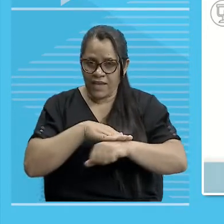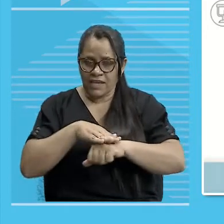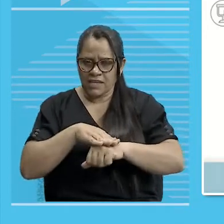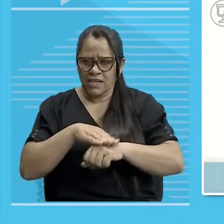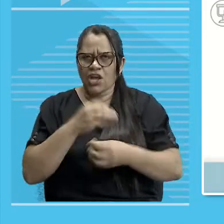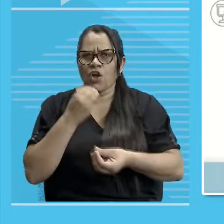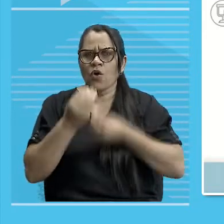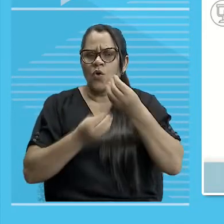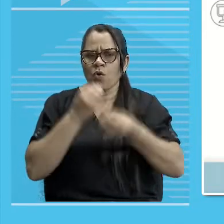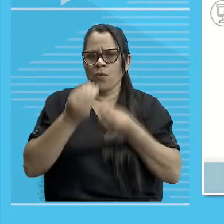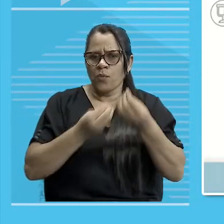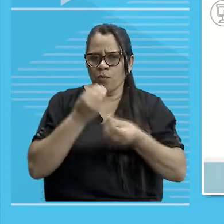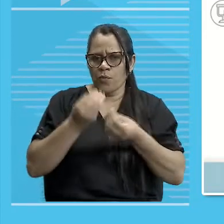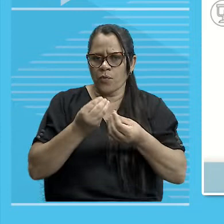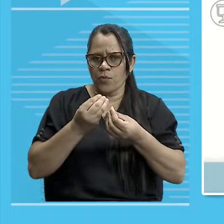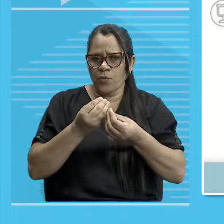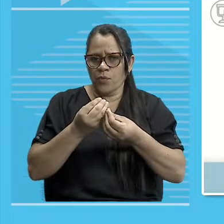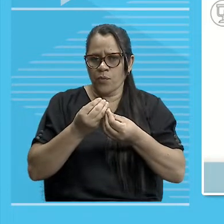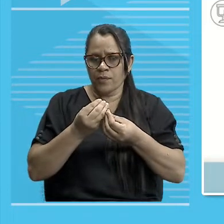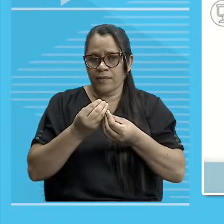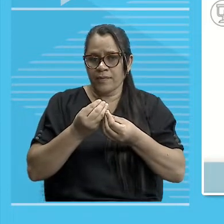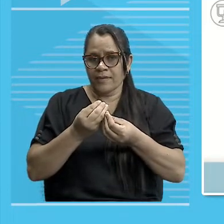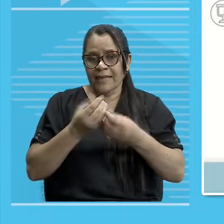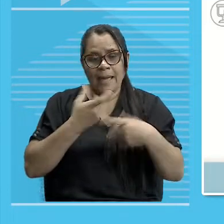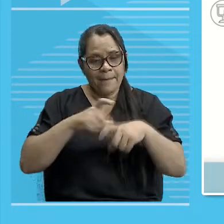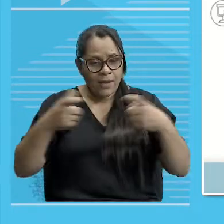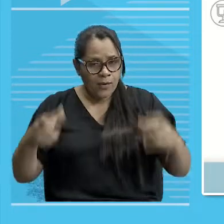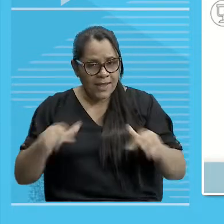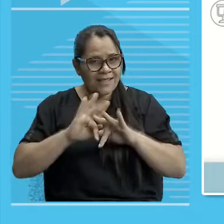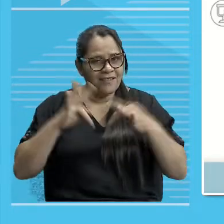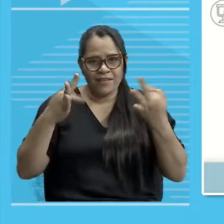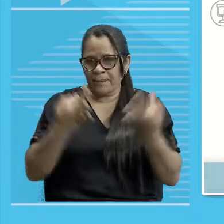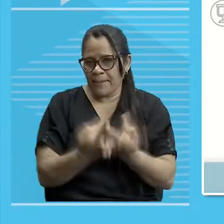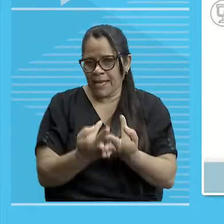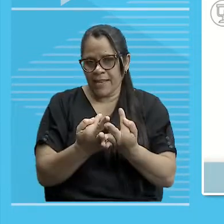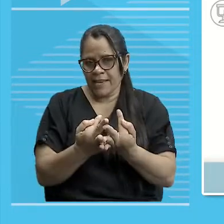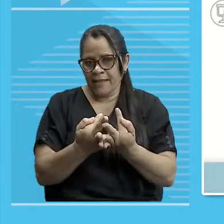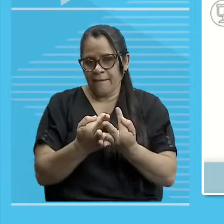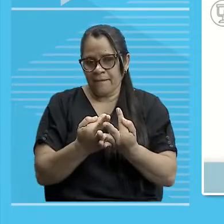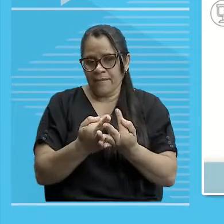aí, que a maioria das famílias optava por não fazer.